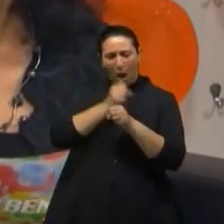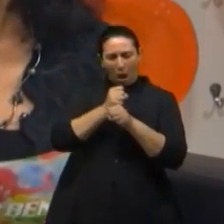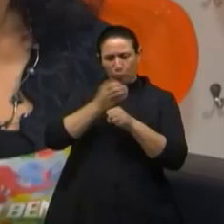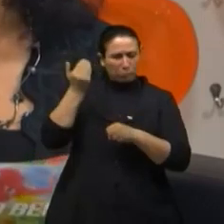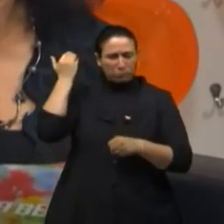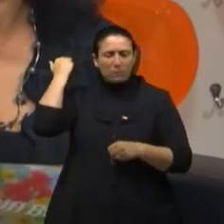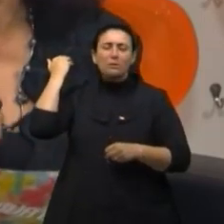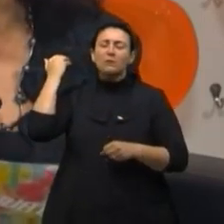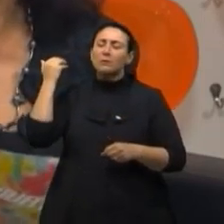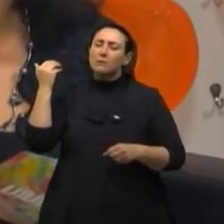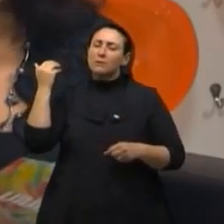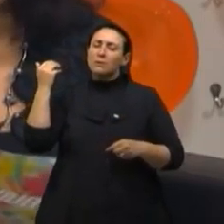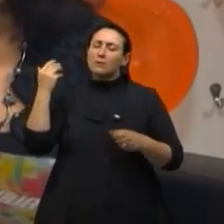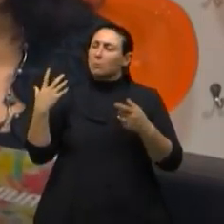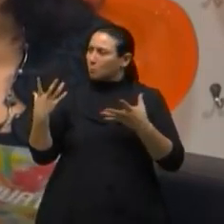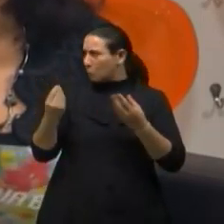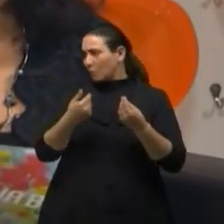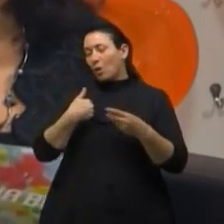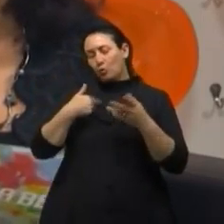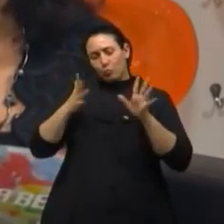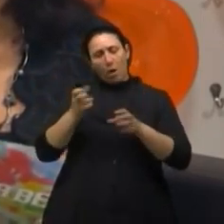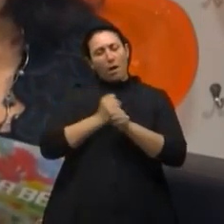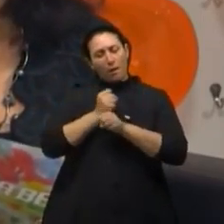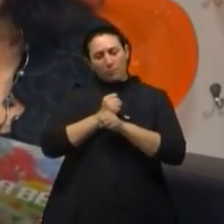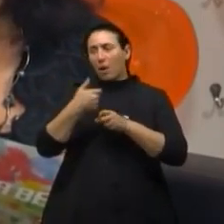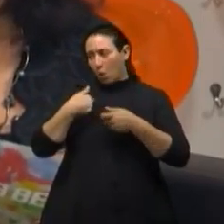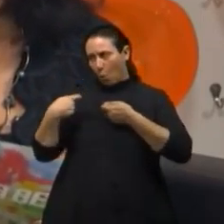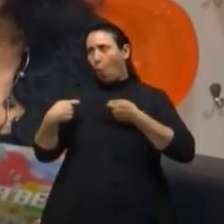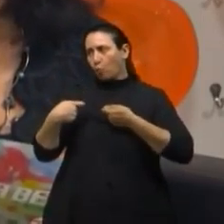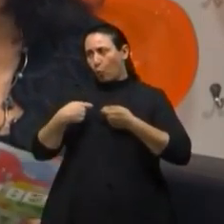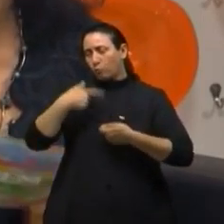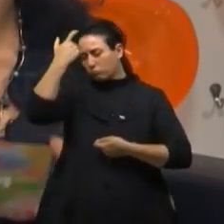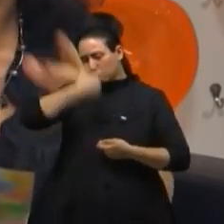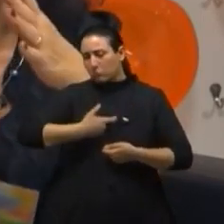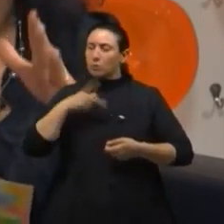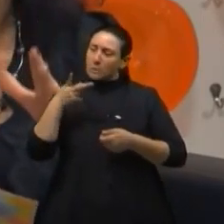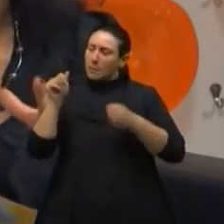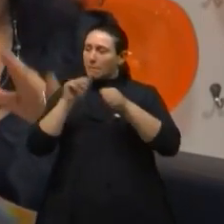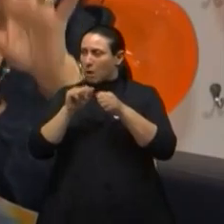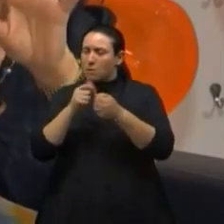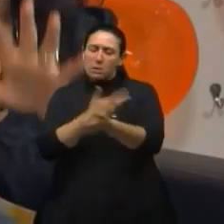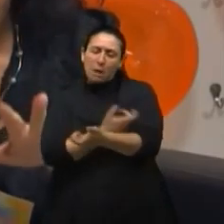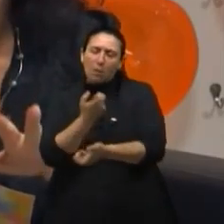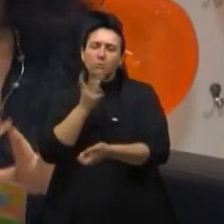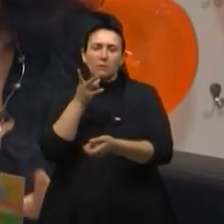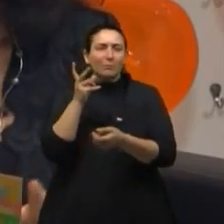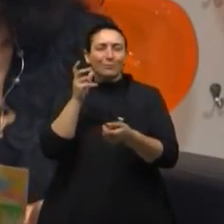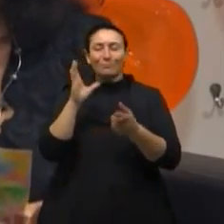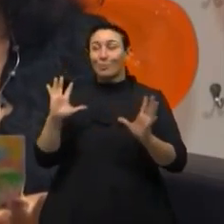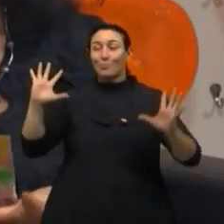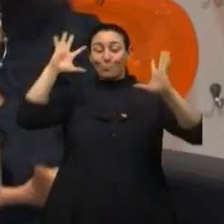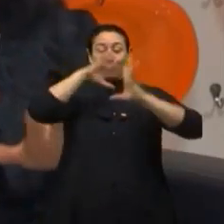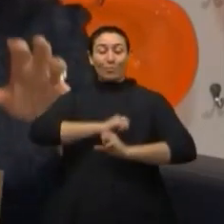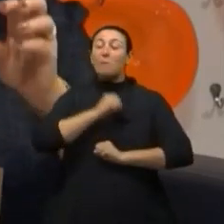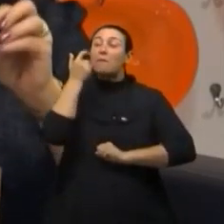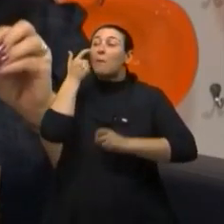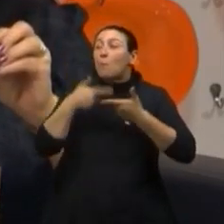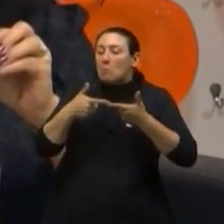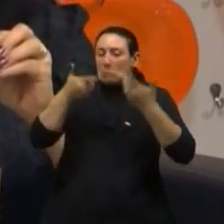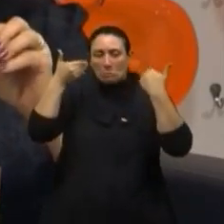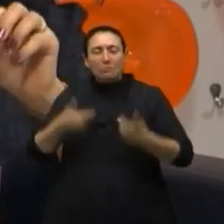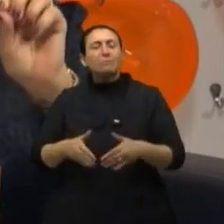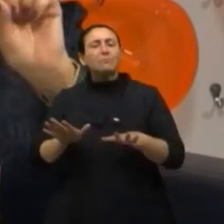atrás que H muitos anos eu faço esse controle anual de todos os exames aquela bateria né o checkup que a gente fala né